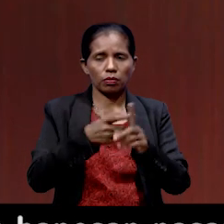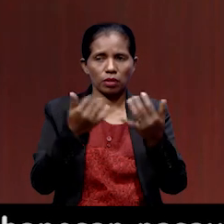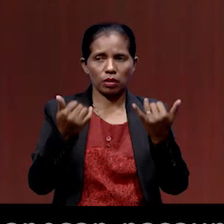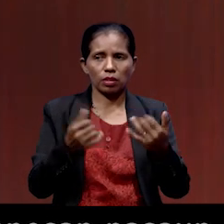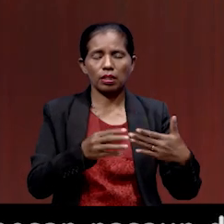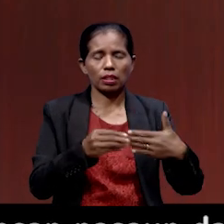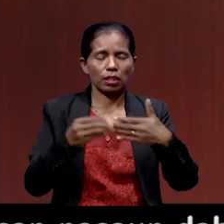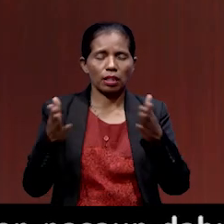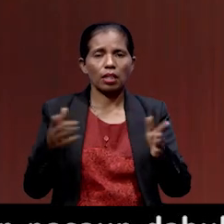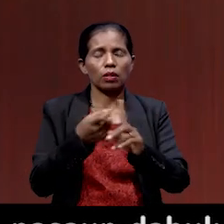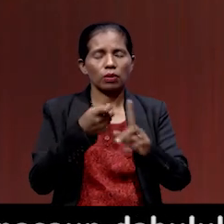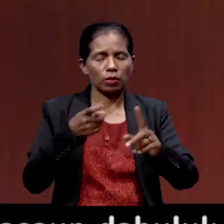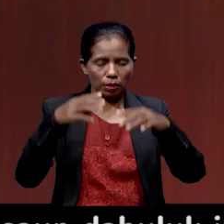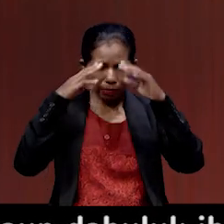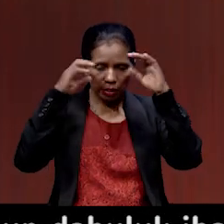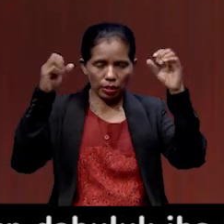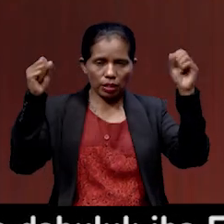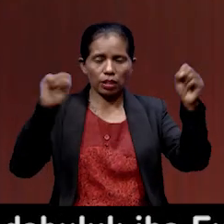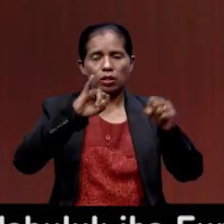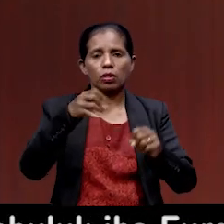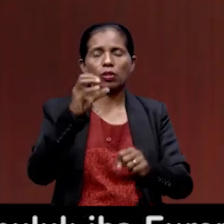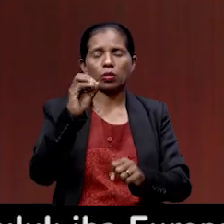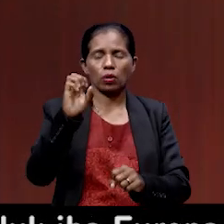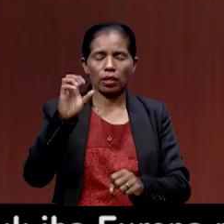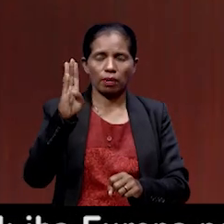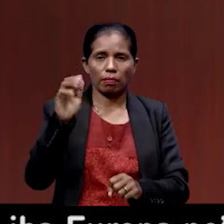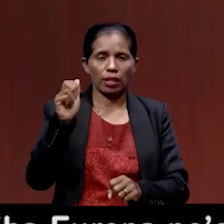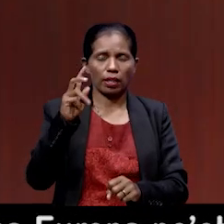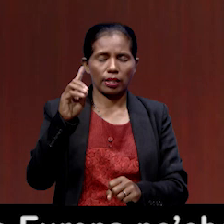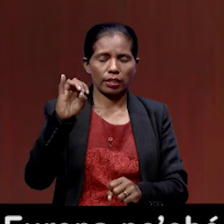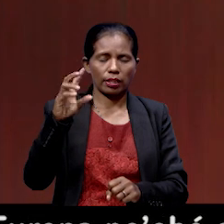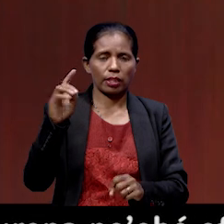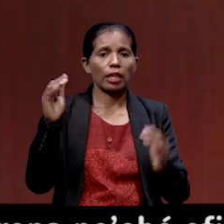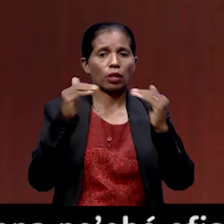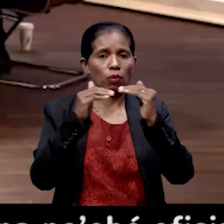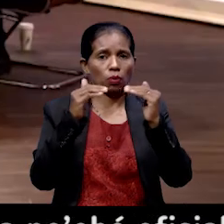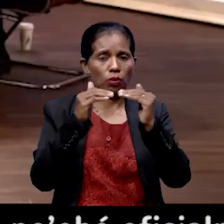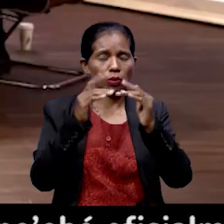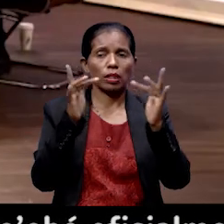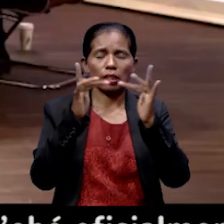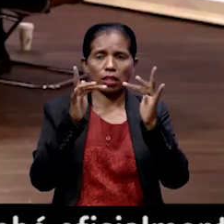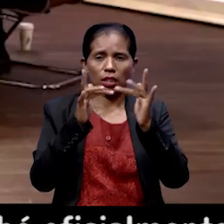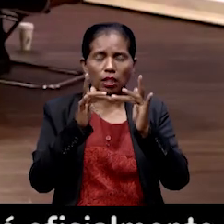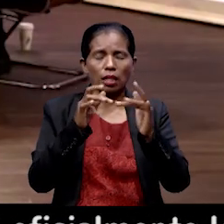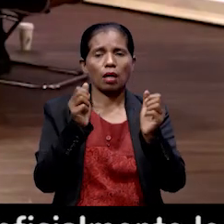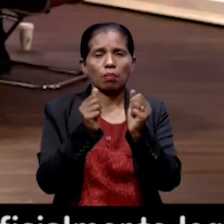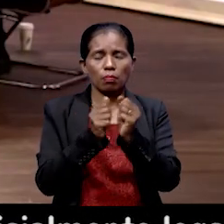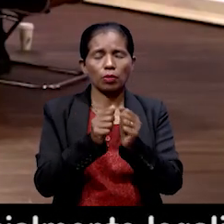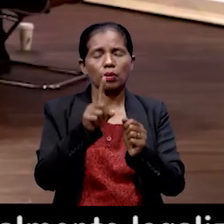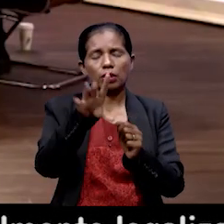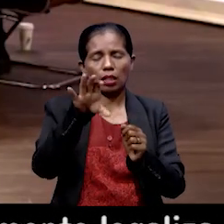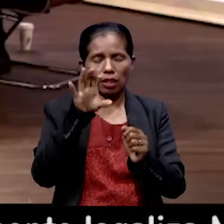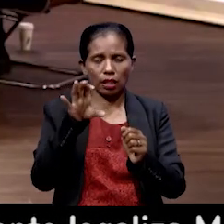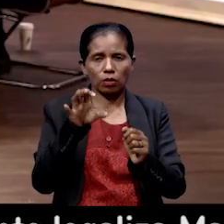Presidente Estados Unidos-Américas Joe Biden, o dihalo Reunião Virtual, o líder quase atosidari sinhomundo, maibê